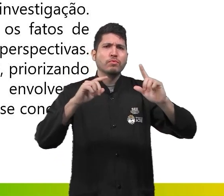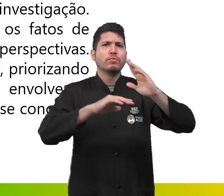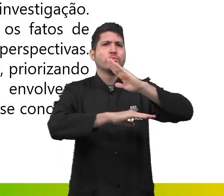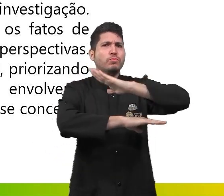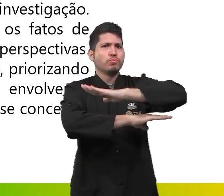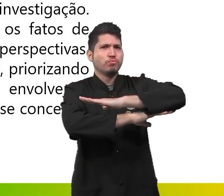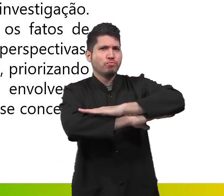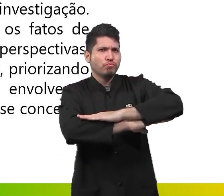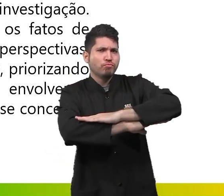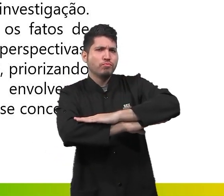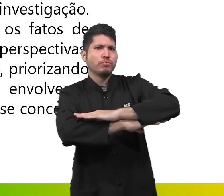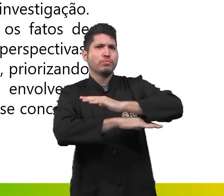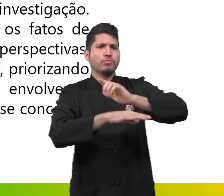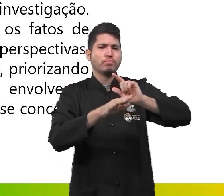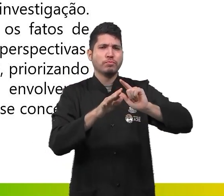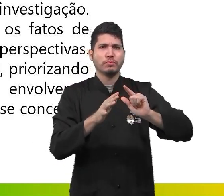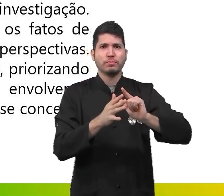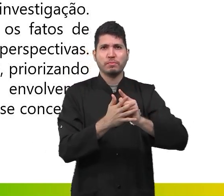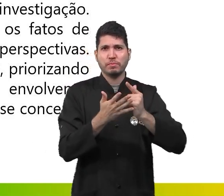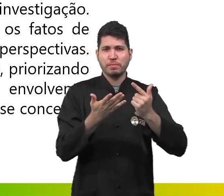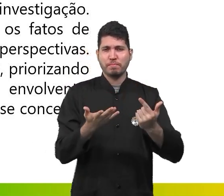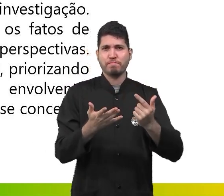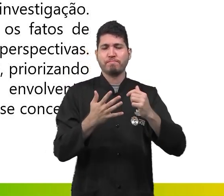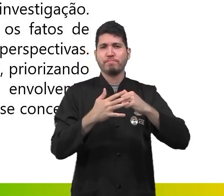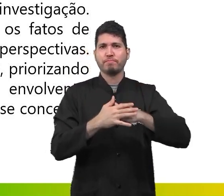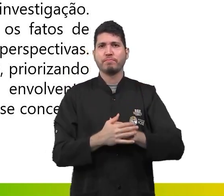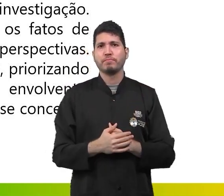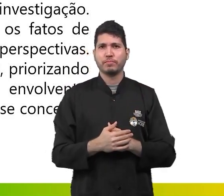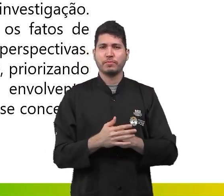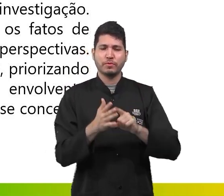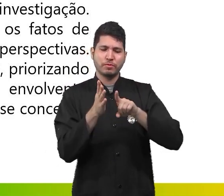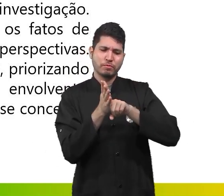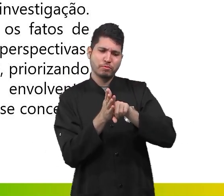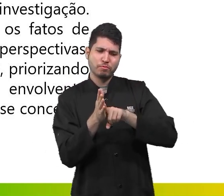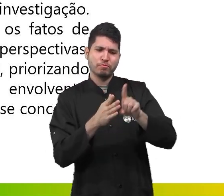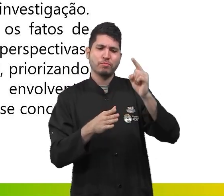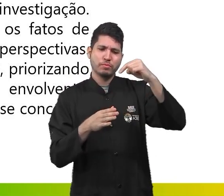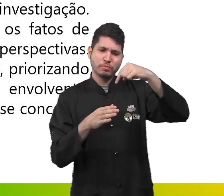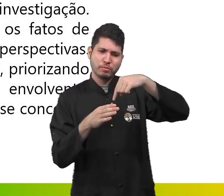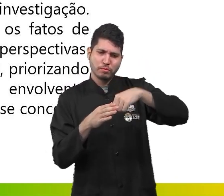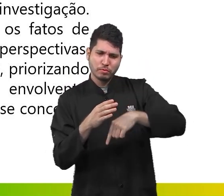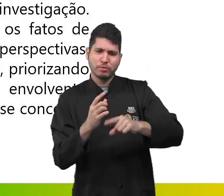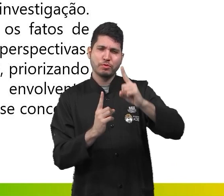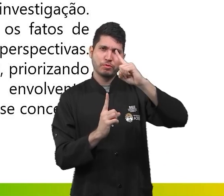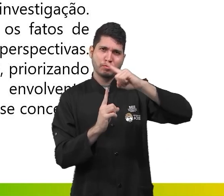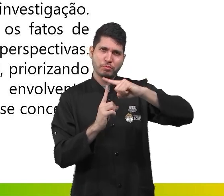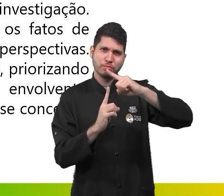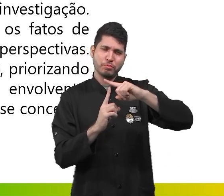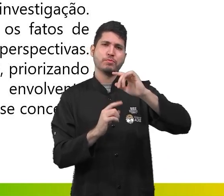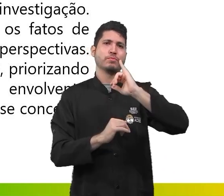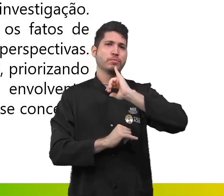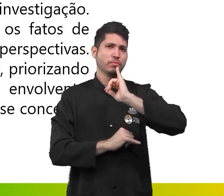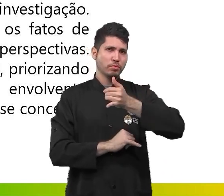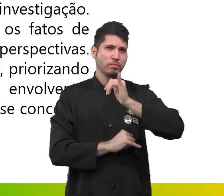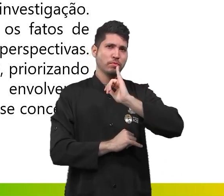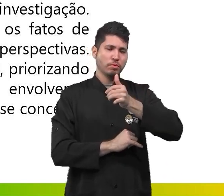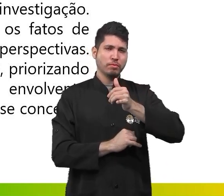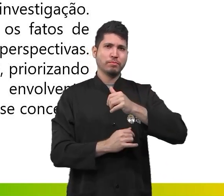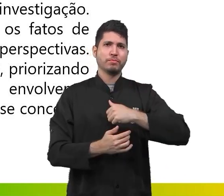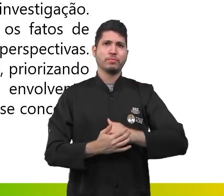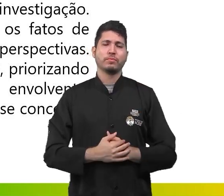considerando sua investigação, profundidade e estilo narrativo. Vamos